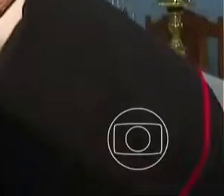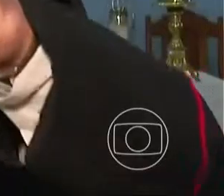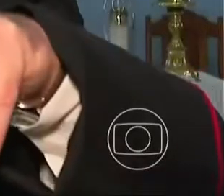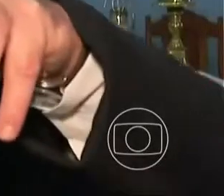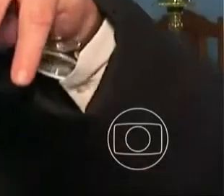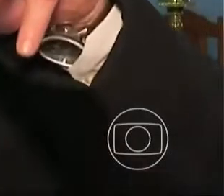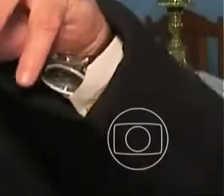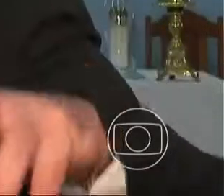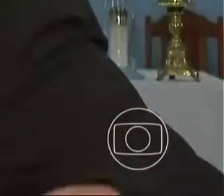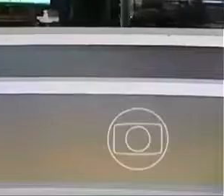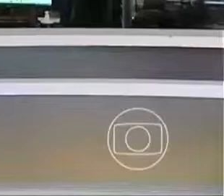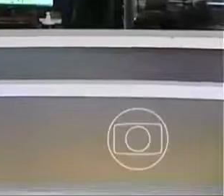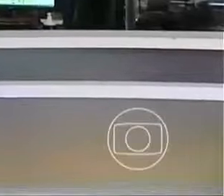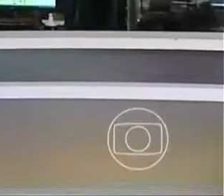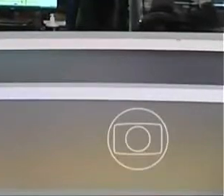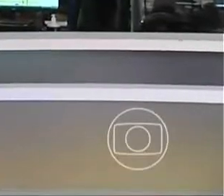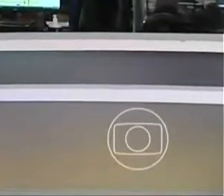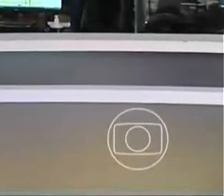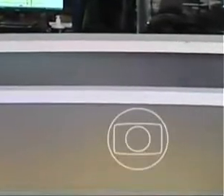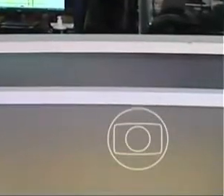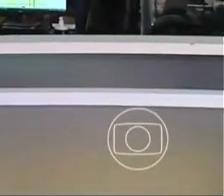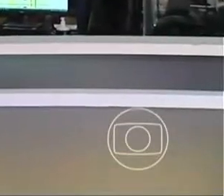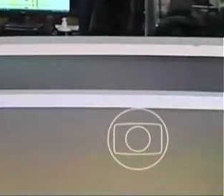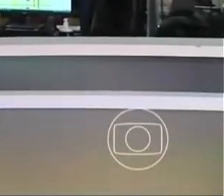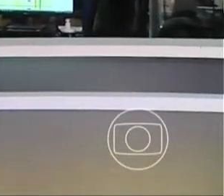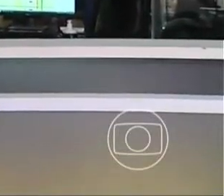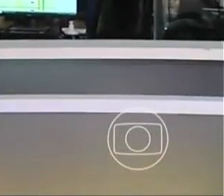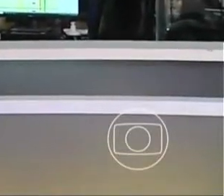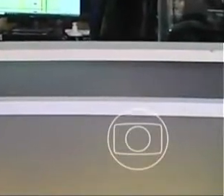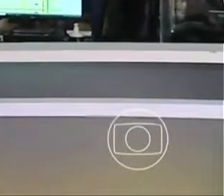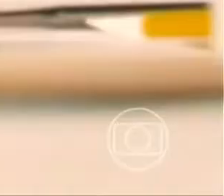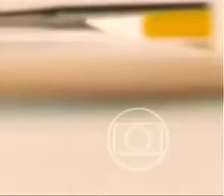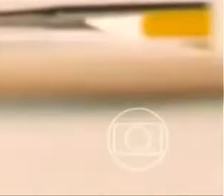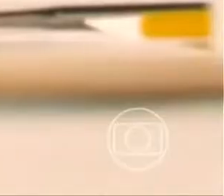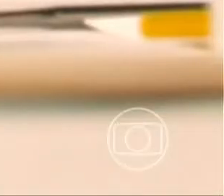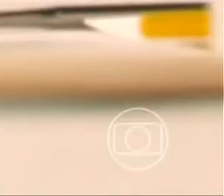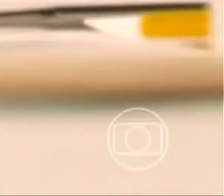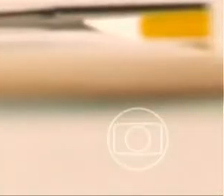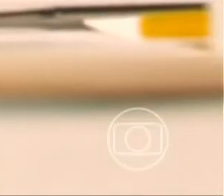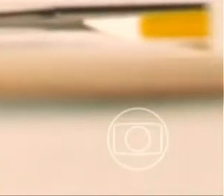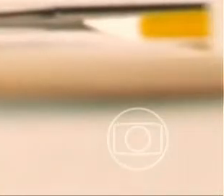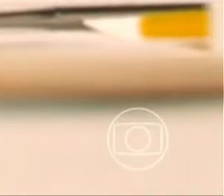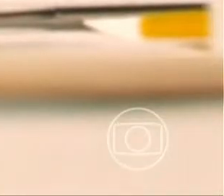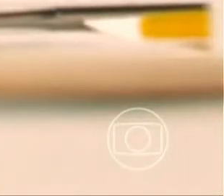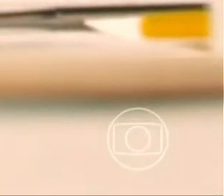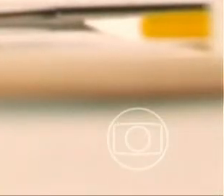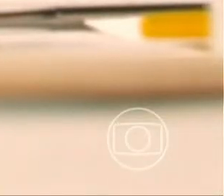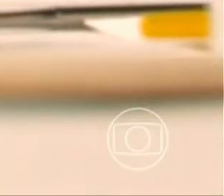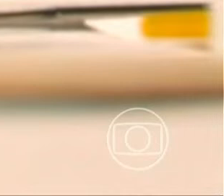de Manaus e de Brasília. E um trabalho minucioso em Minas Gerais restaura as partituras